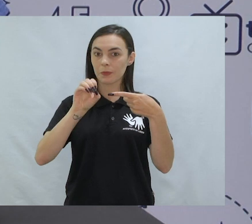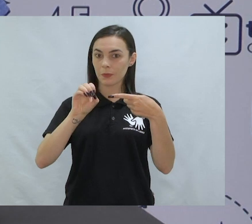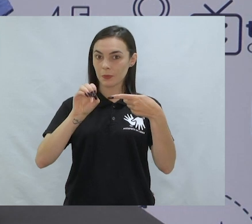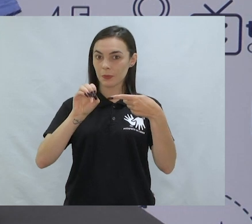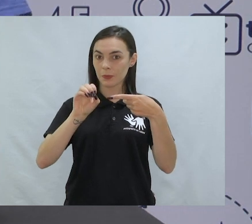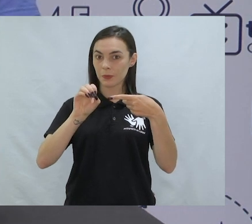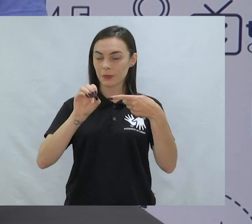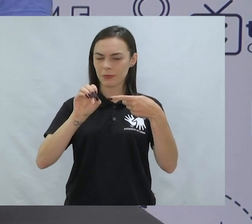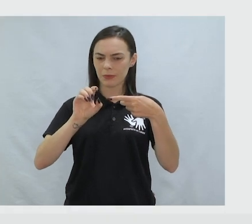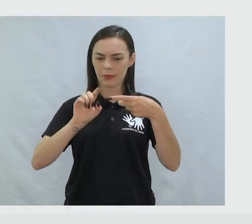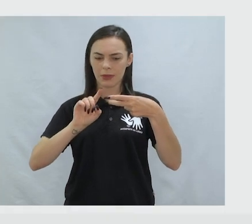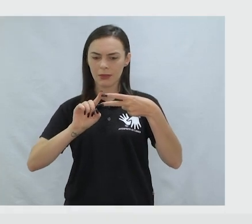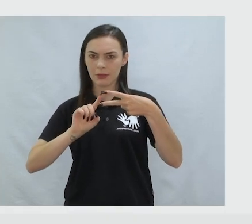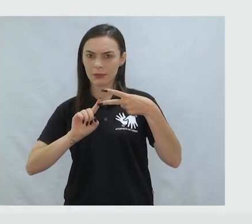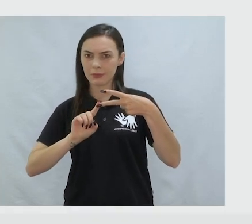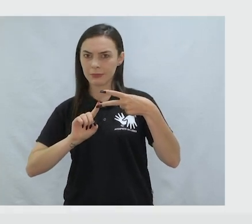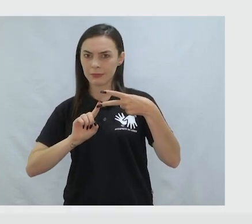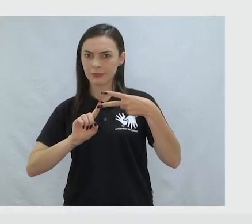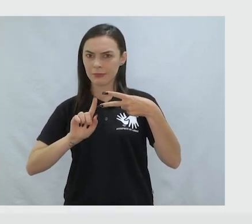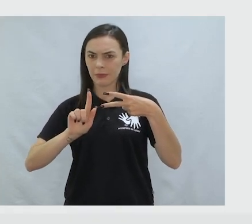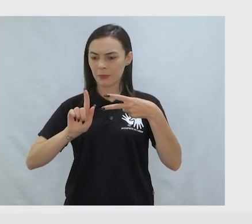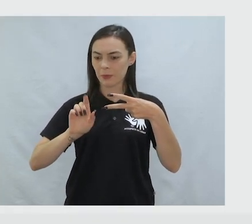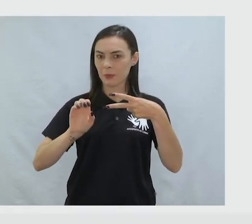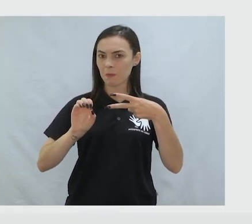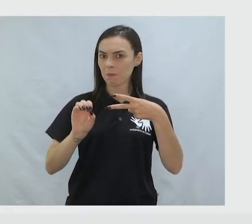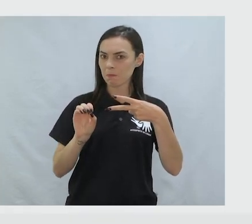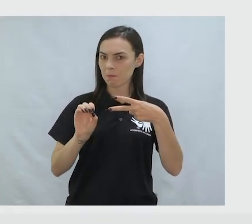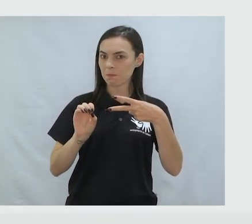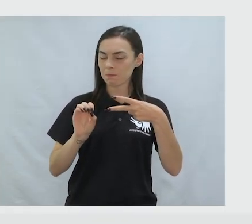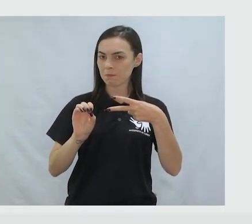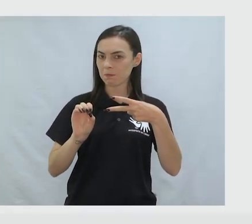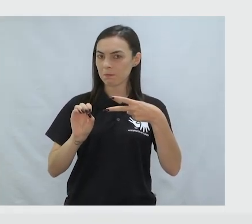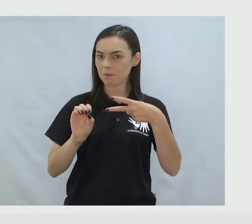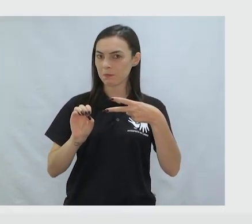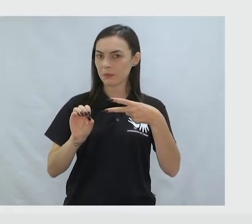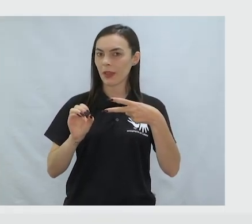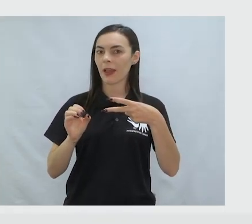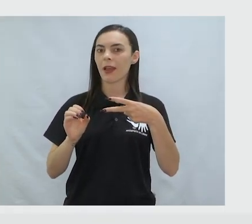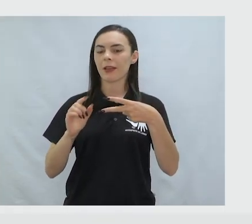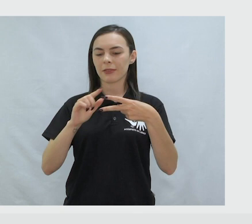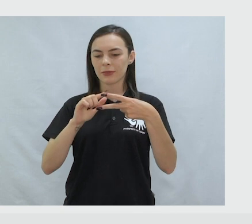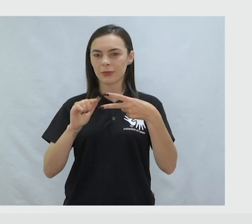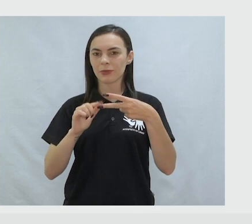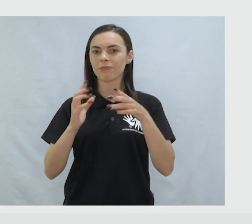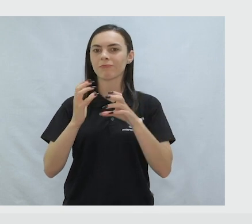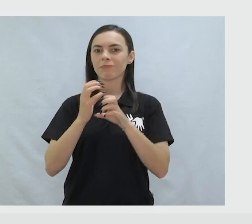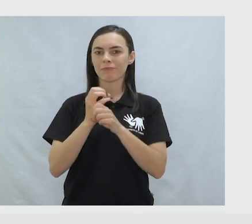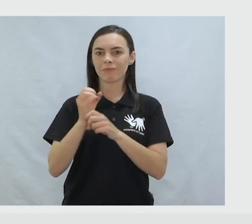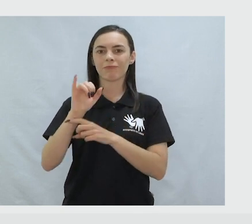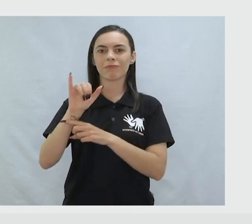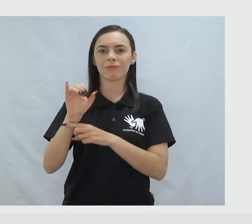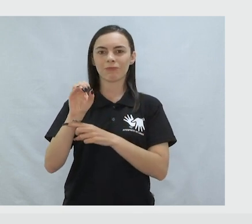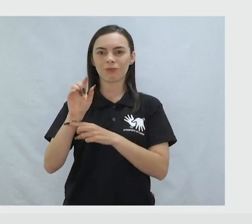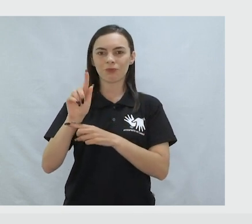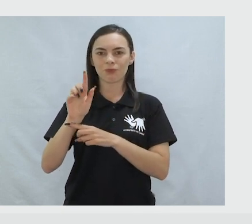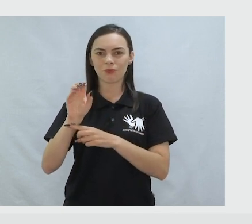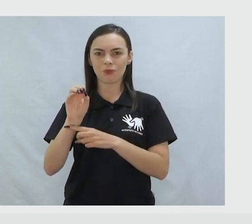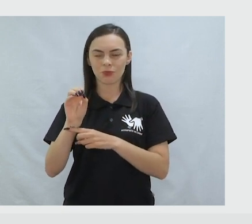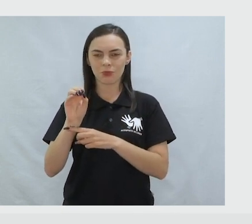jô. A segunda é go, que vai formar a palavra